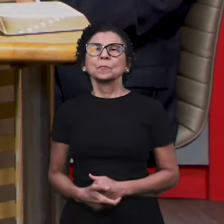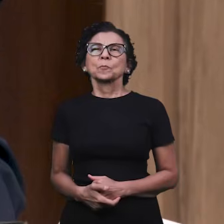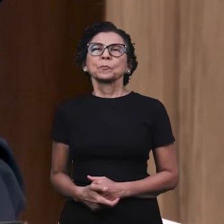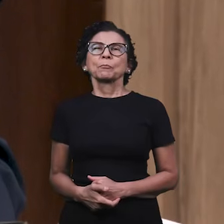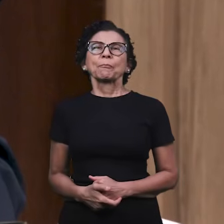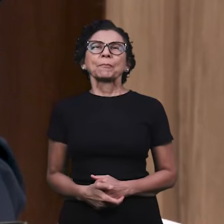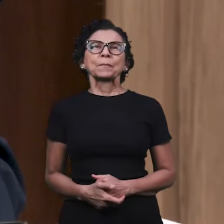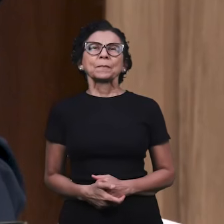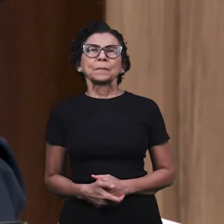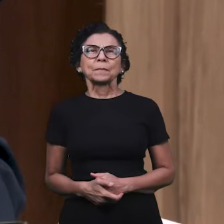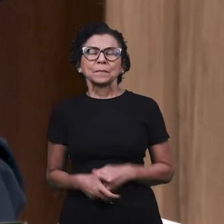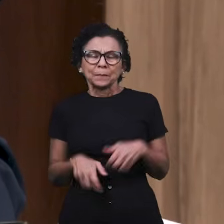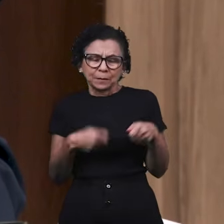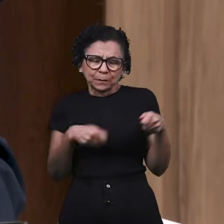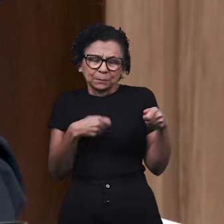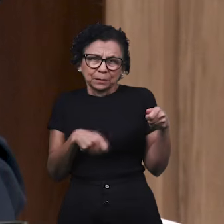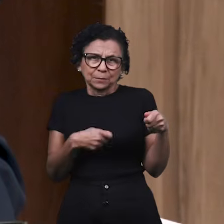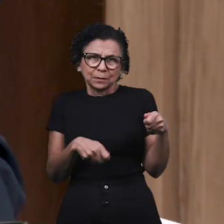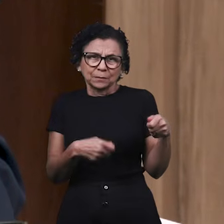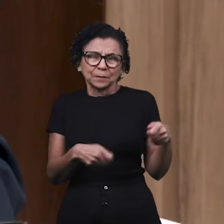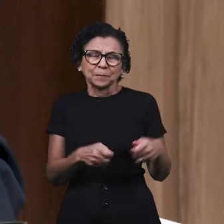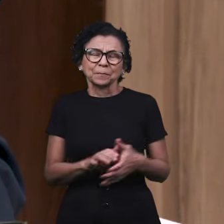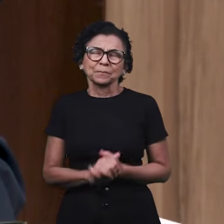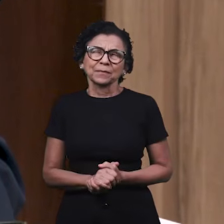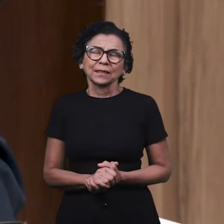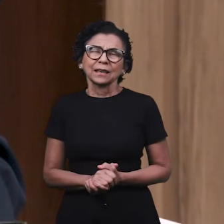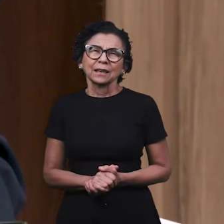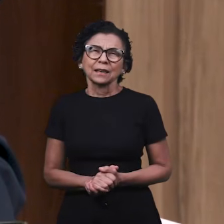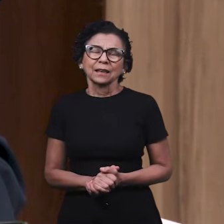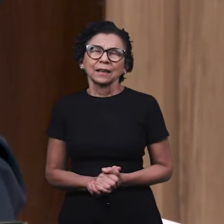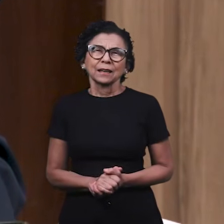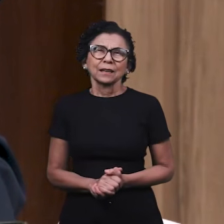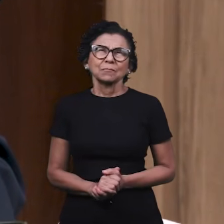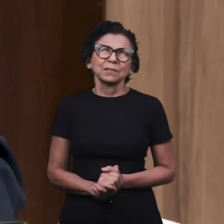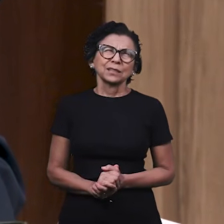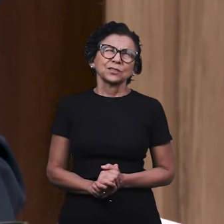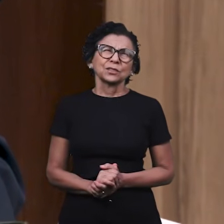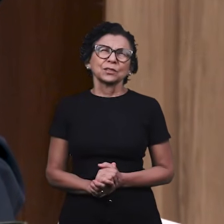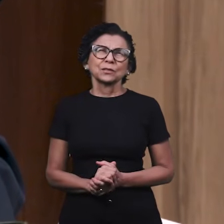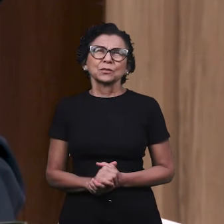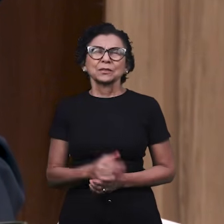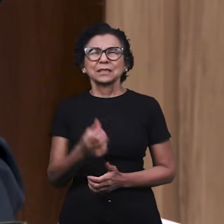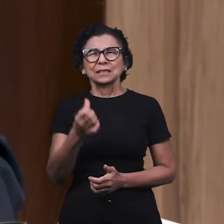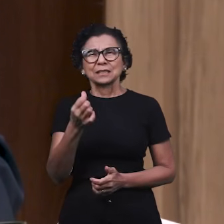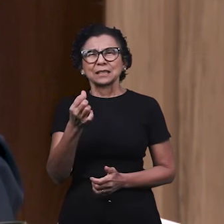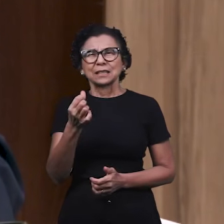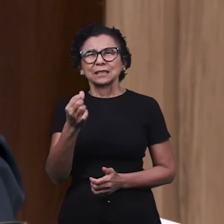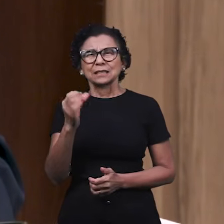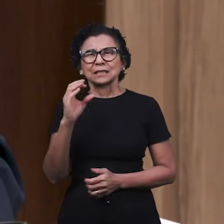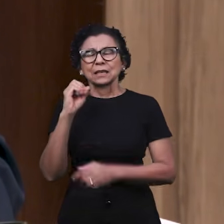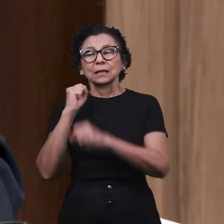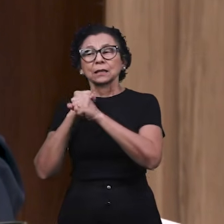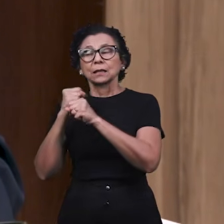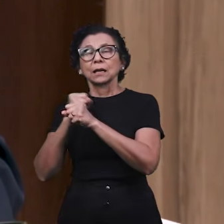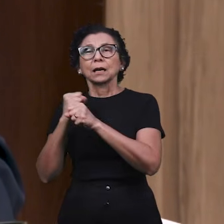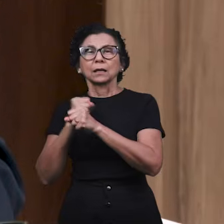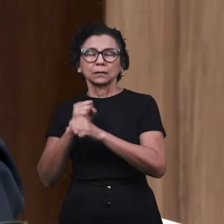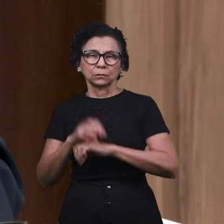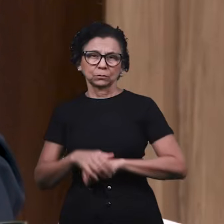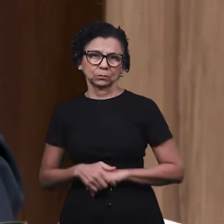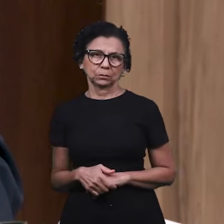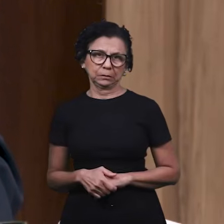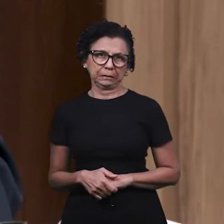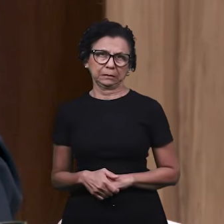tocava aquele instrumento, me parece que na certa época, há cerca de mais de 60 anos que ele tocava aquele instrumento.